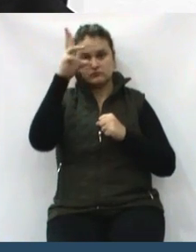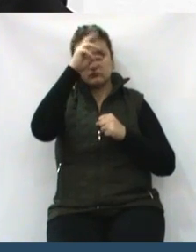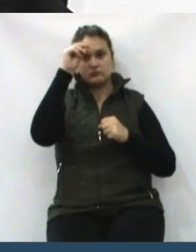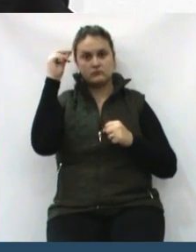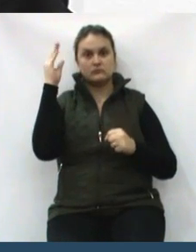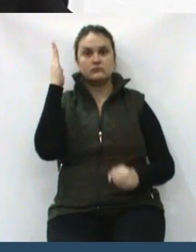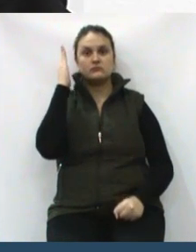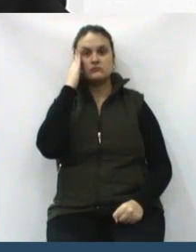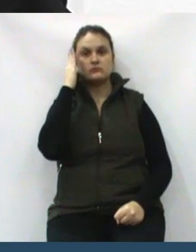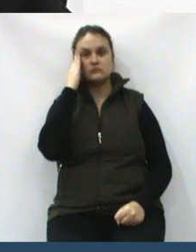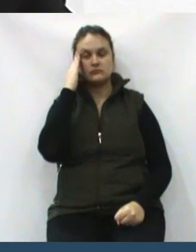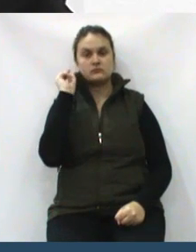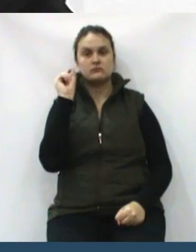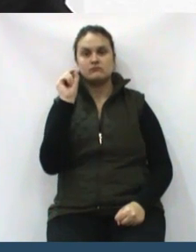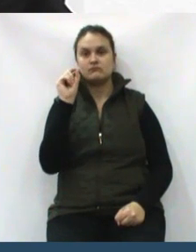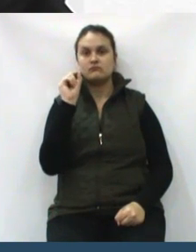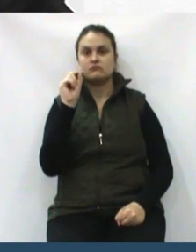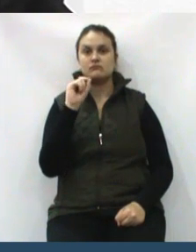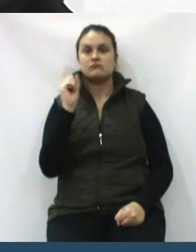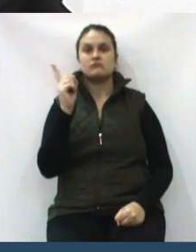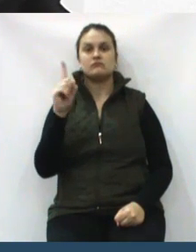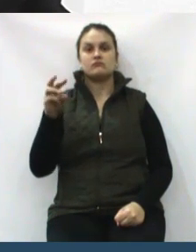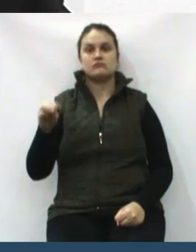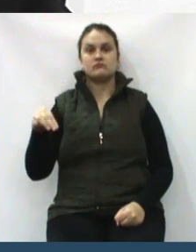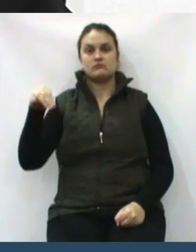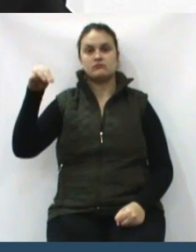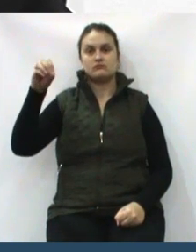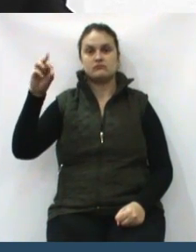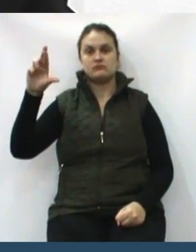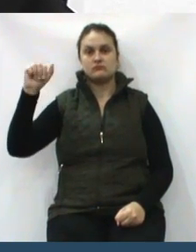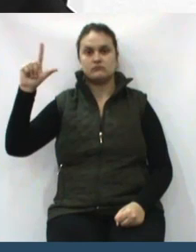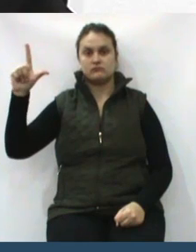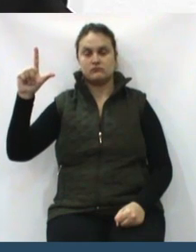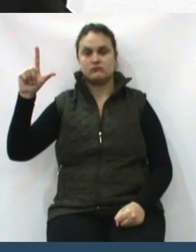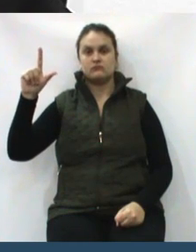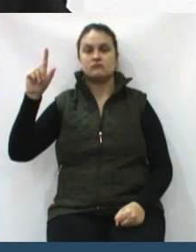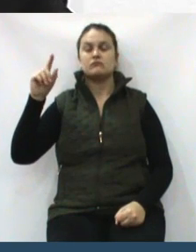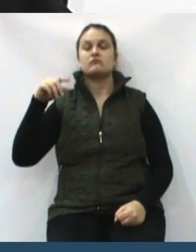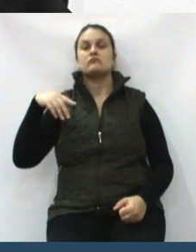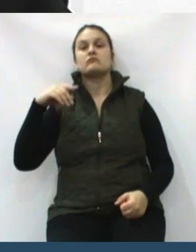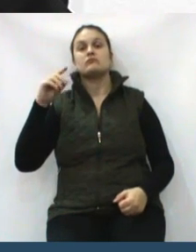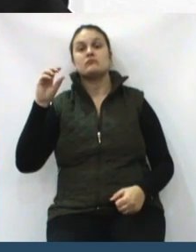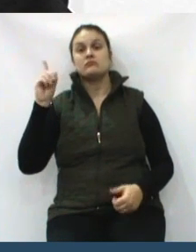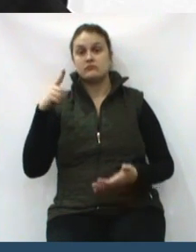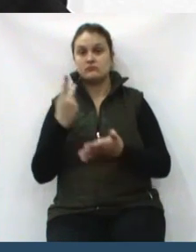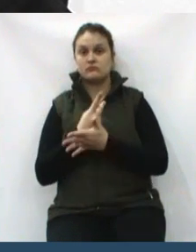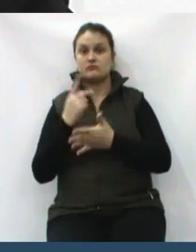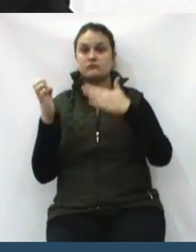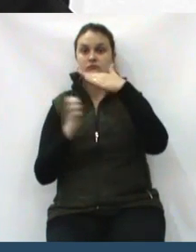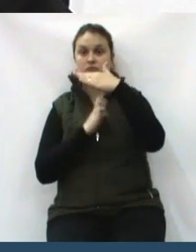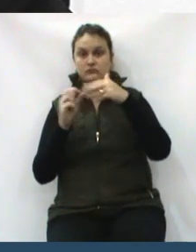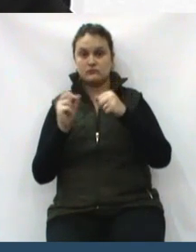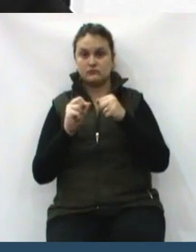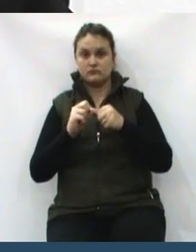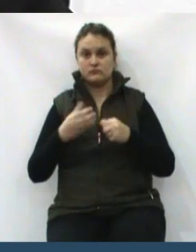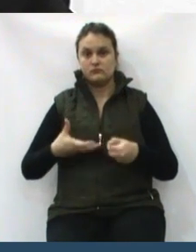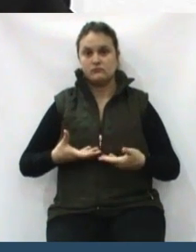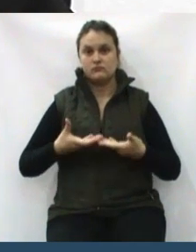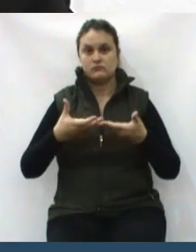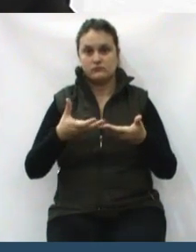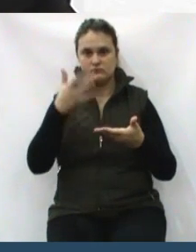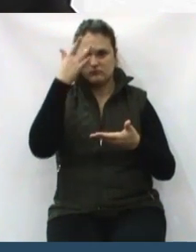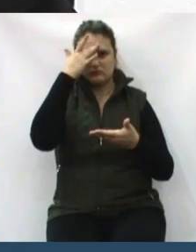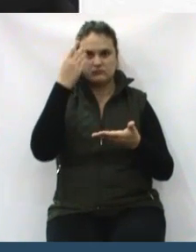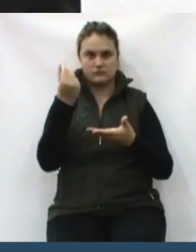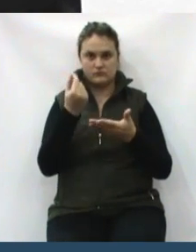entender que não é moral, que é imoral uma empresa fazer doação para determinado